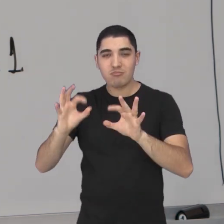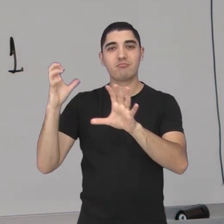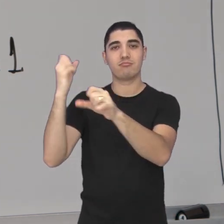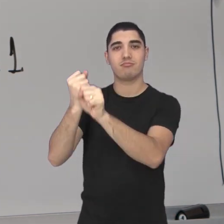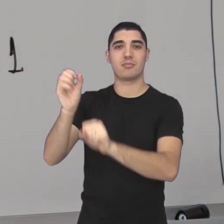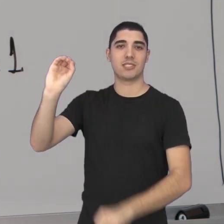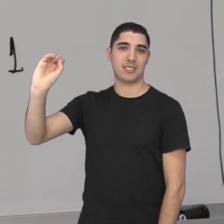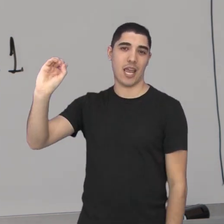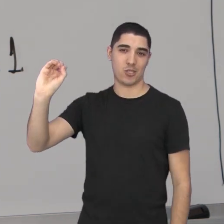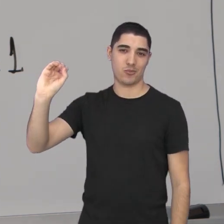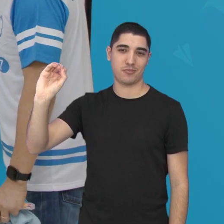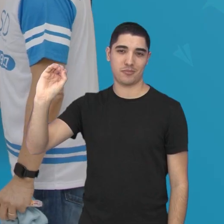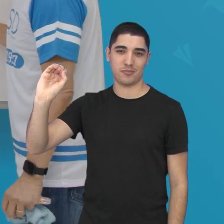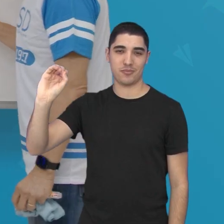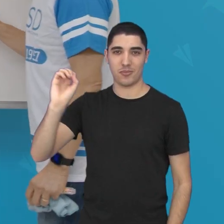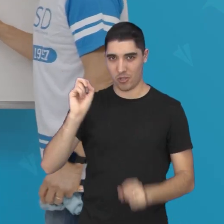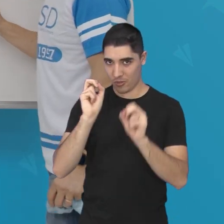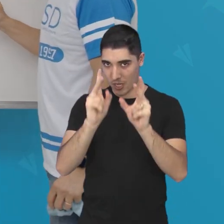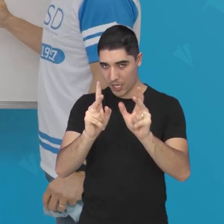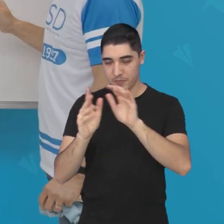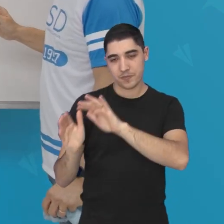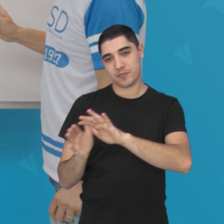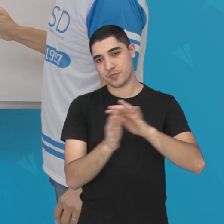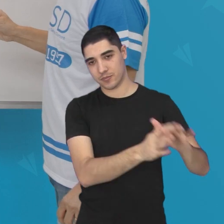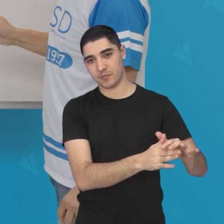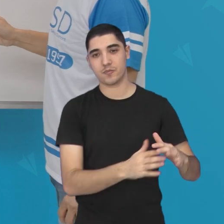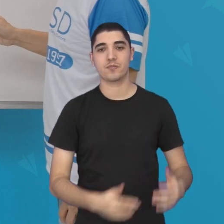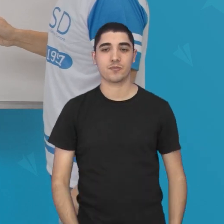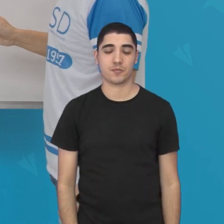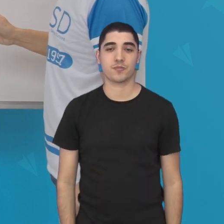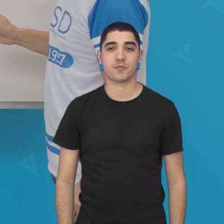aqui vai dar 0. Bom,